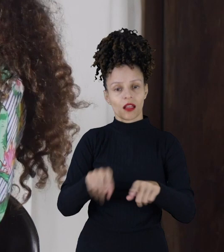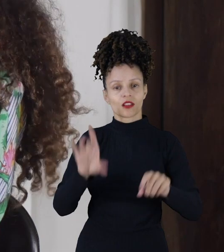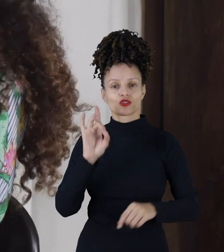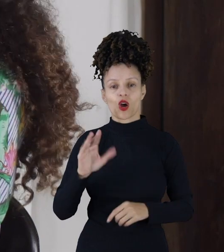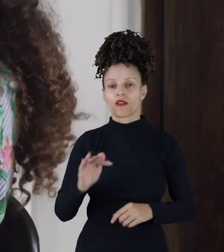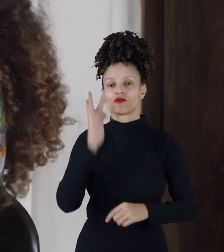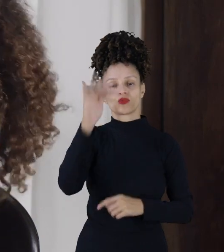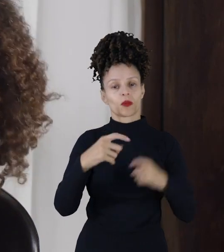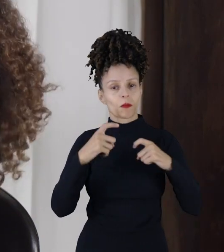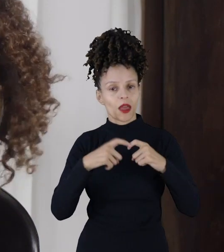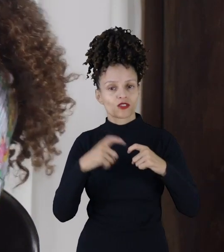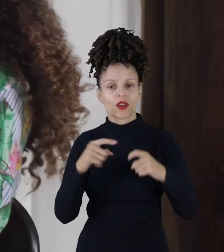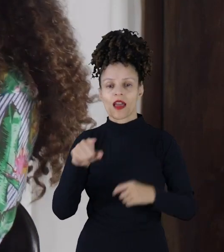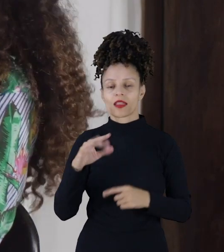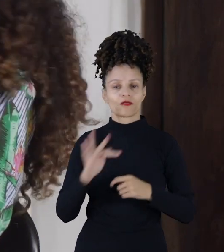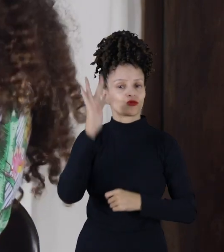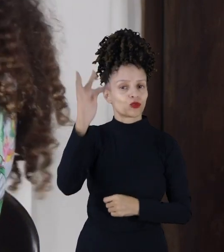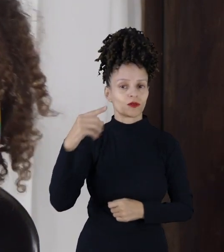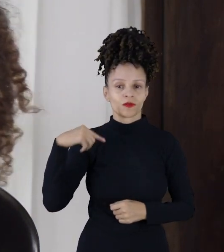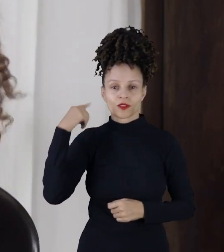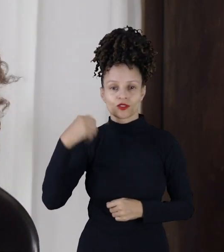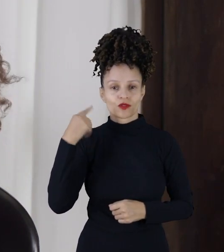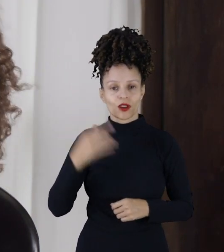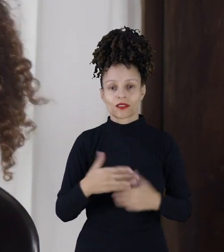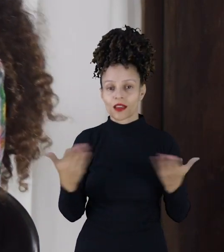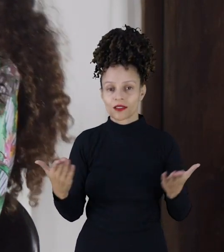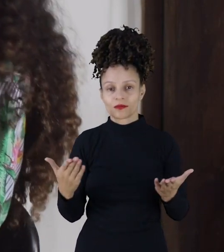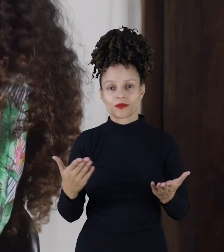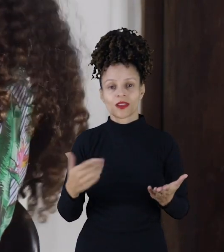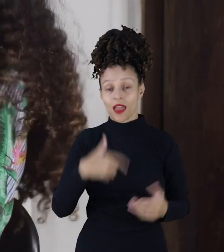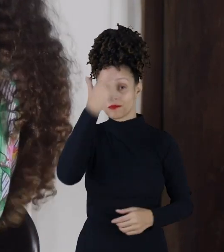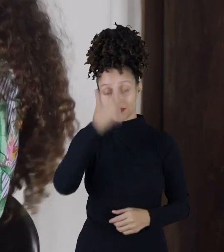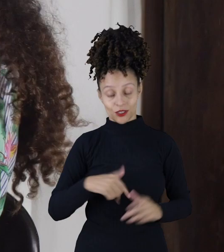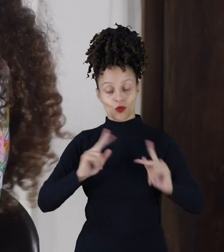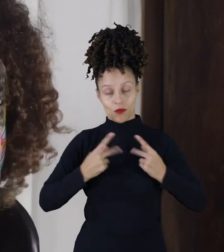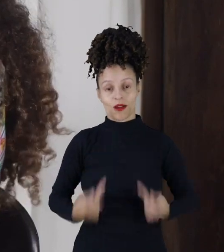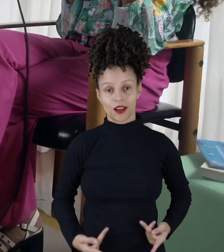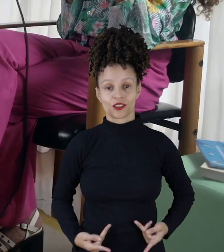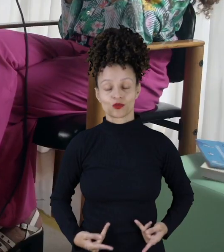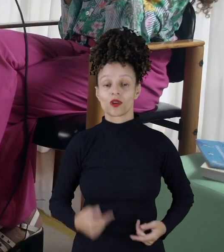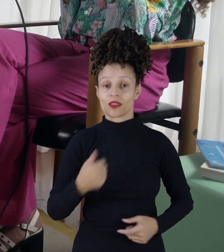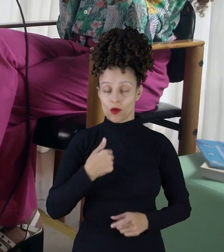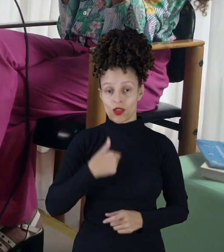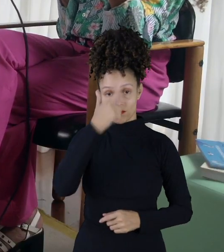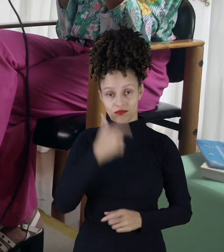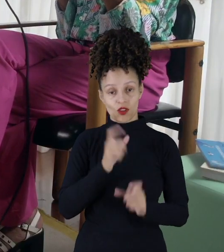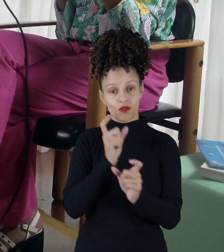criança só para ela ser médica, para ela ser advogada. Ser um ser humano. É para ser um ser humano. Então,